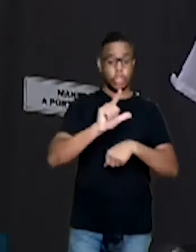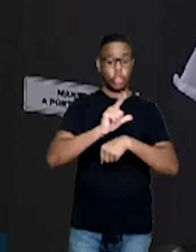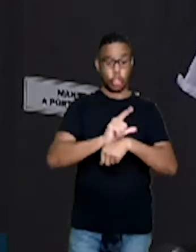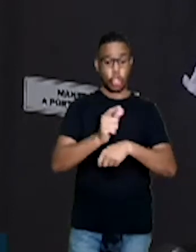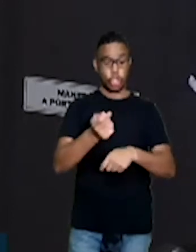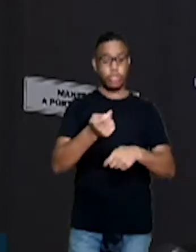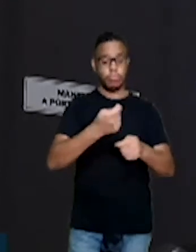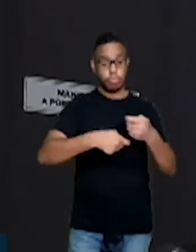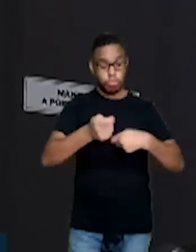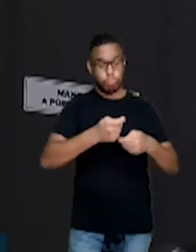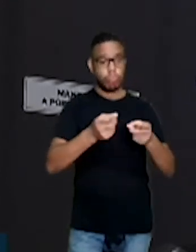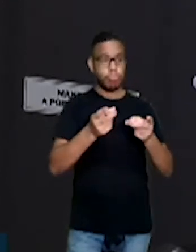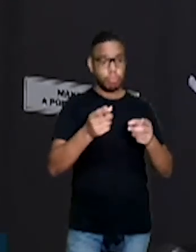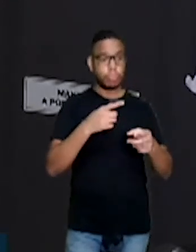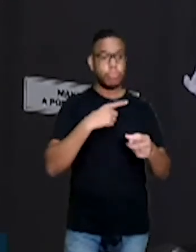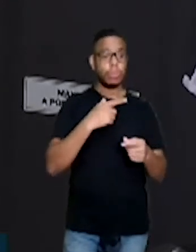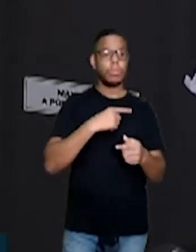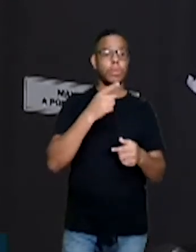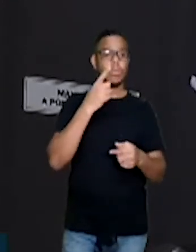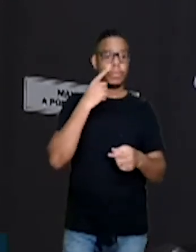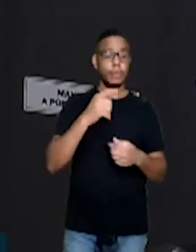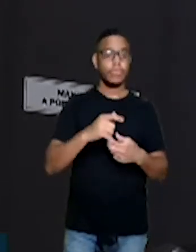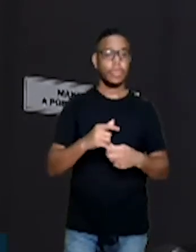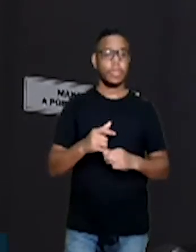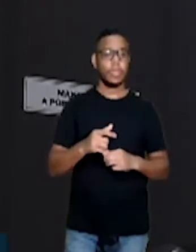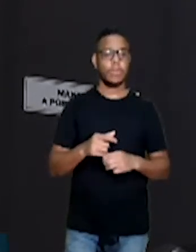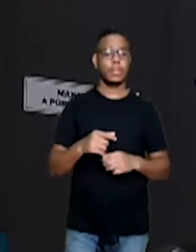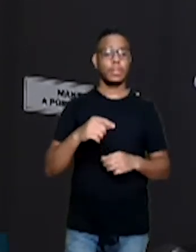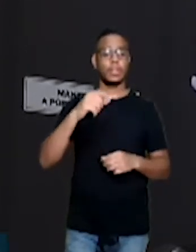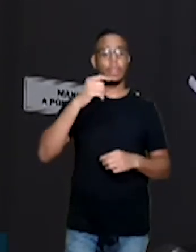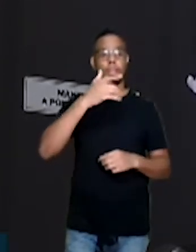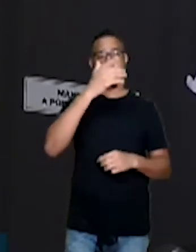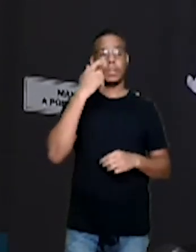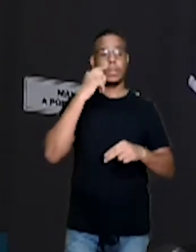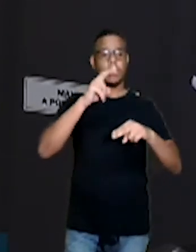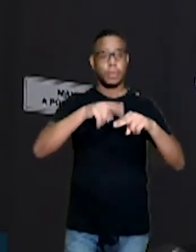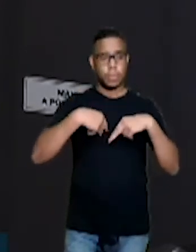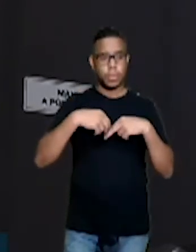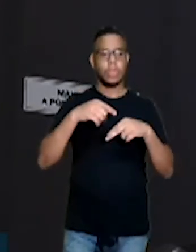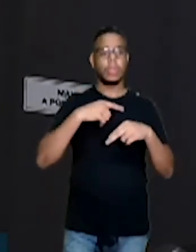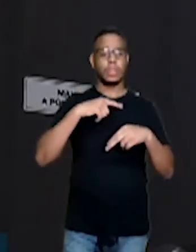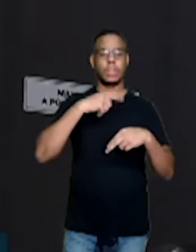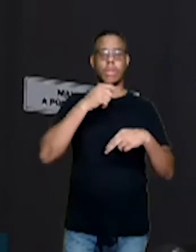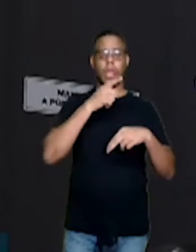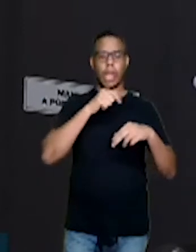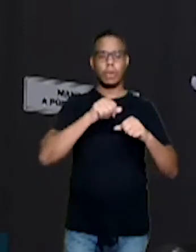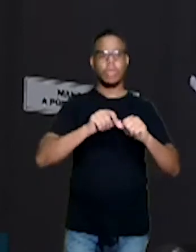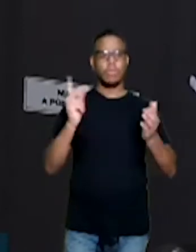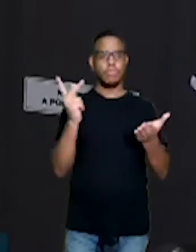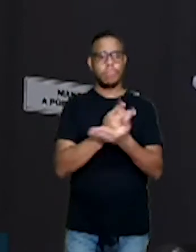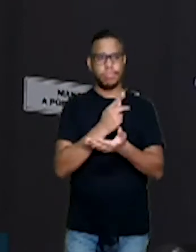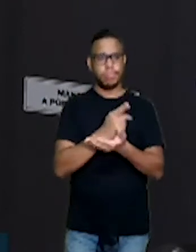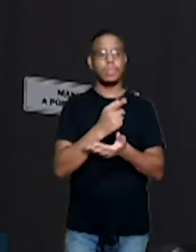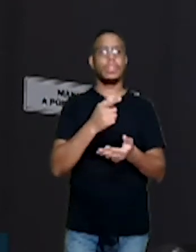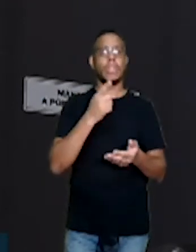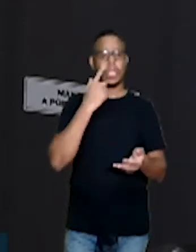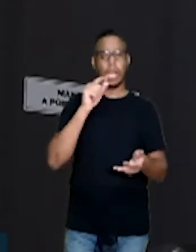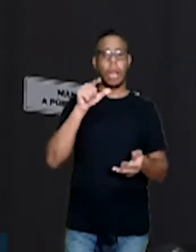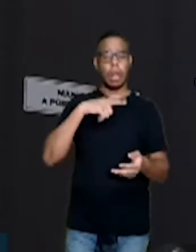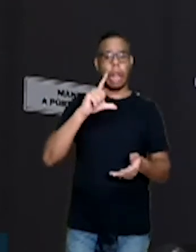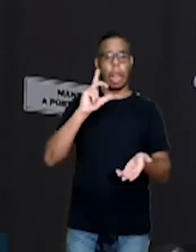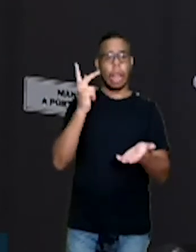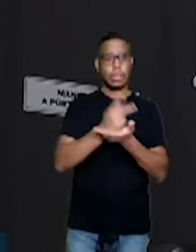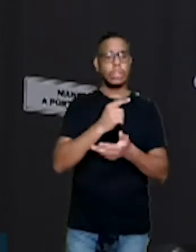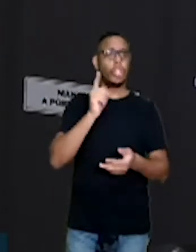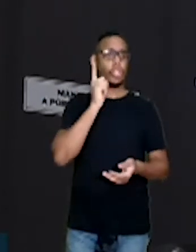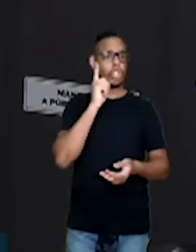está tendo os seus clientes espantados do seu comércio em virtude dos banhos de água que eles acabam recebendo todos os